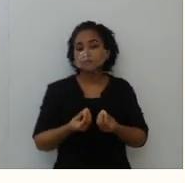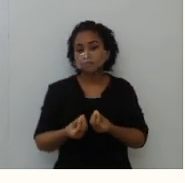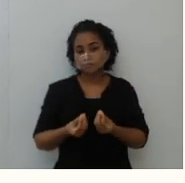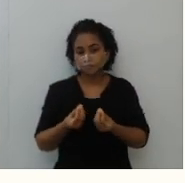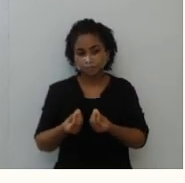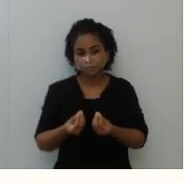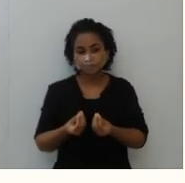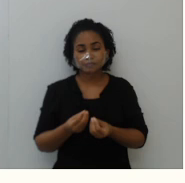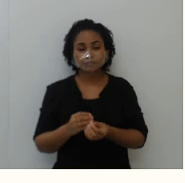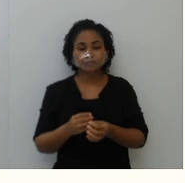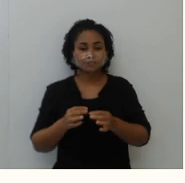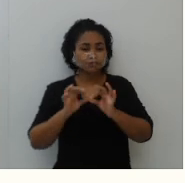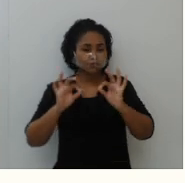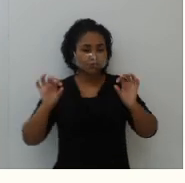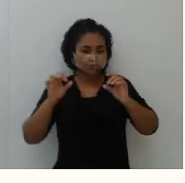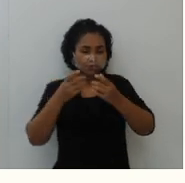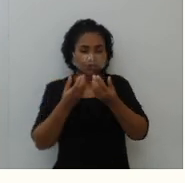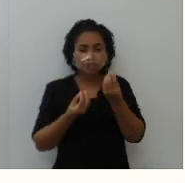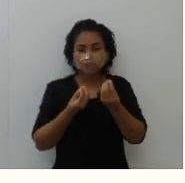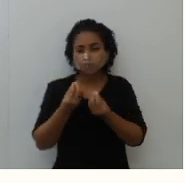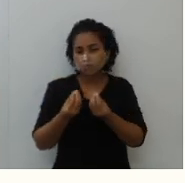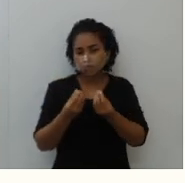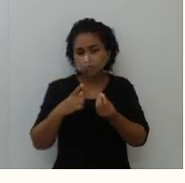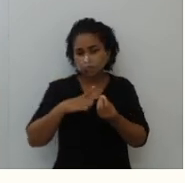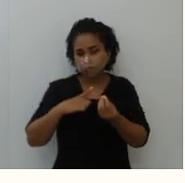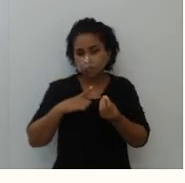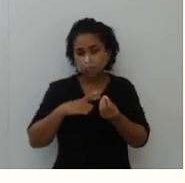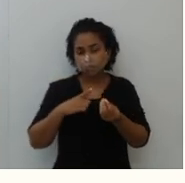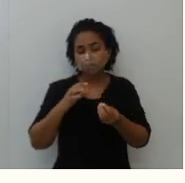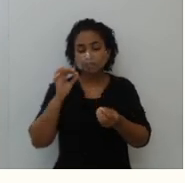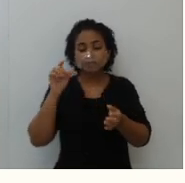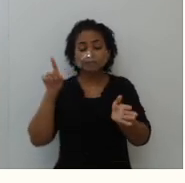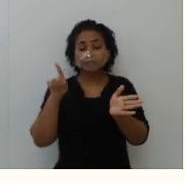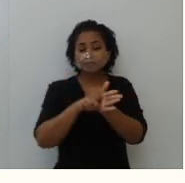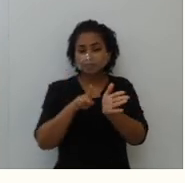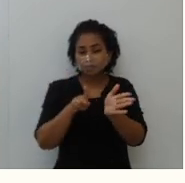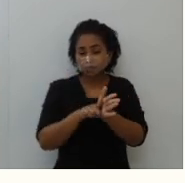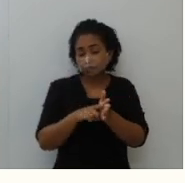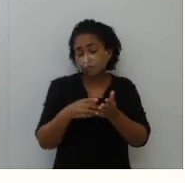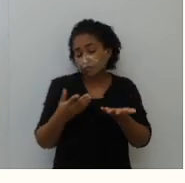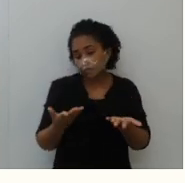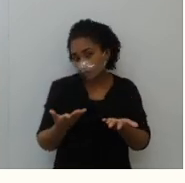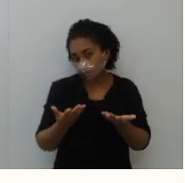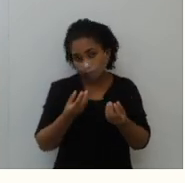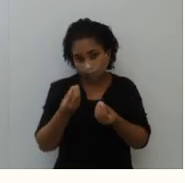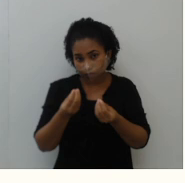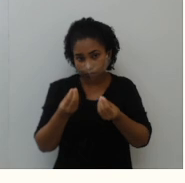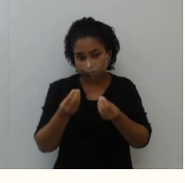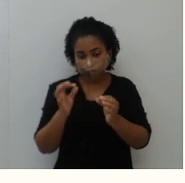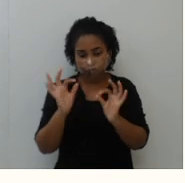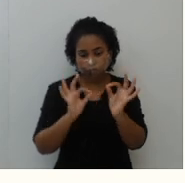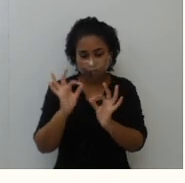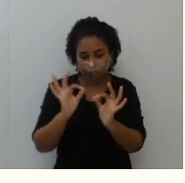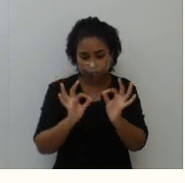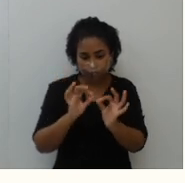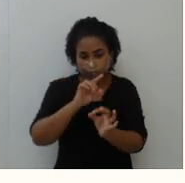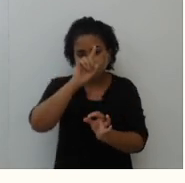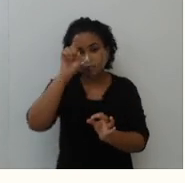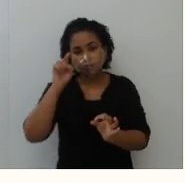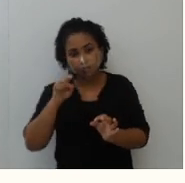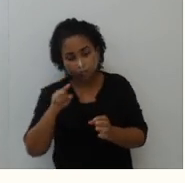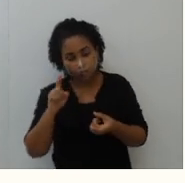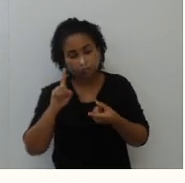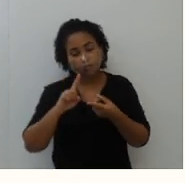read, take, etc. to make questions in negative sentences. Então, quando você for fazer a